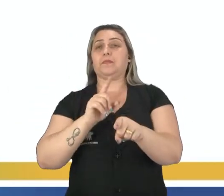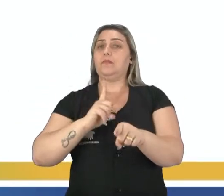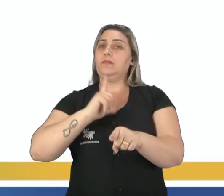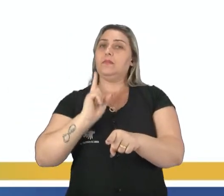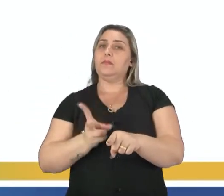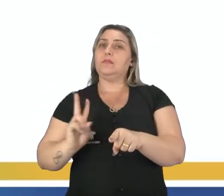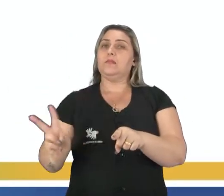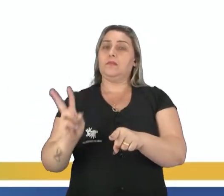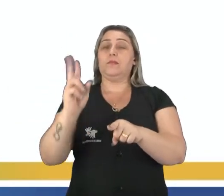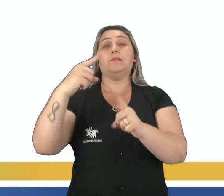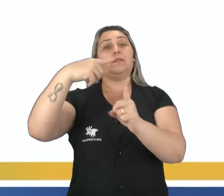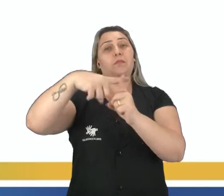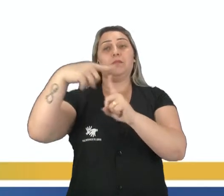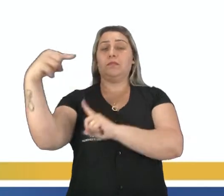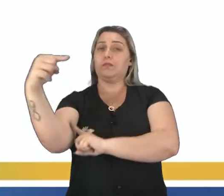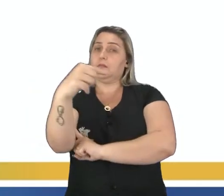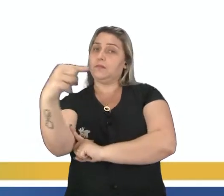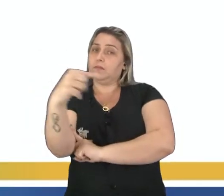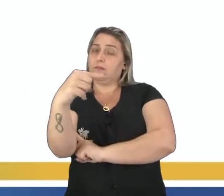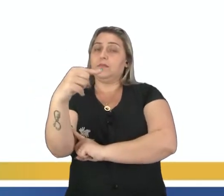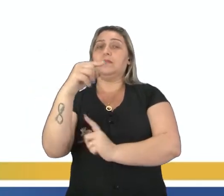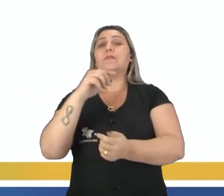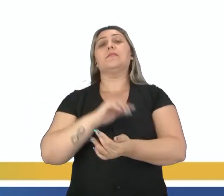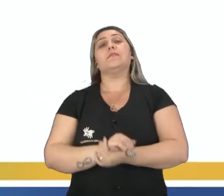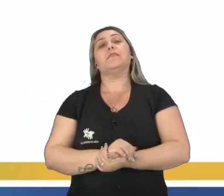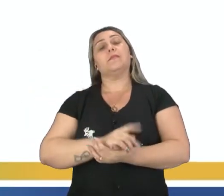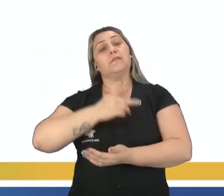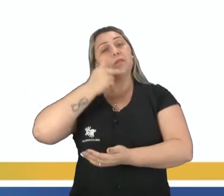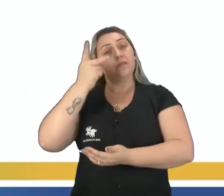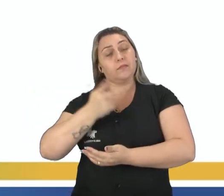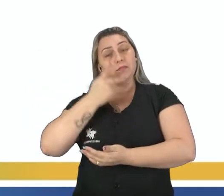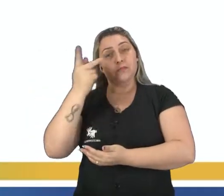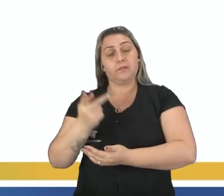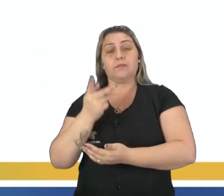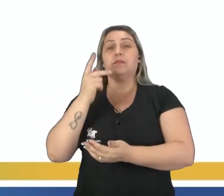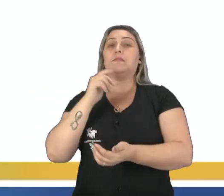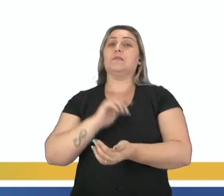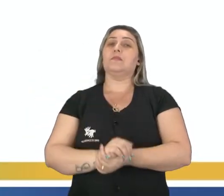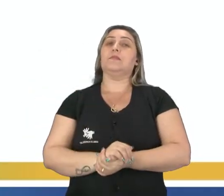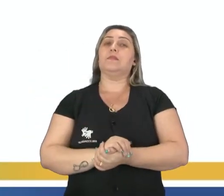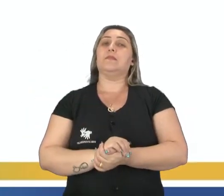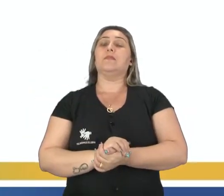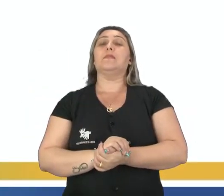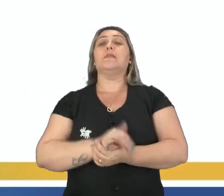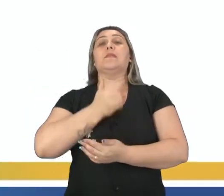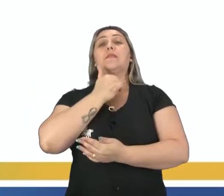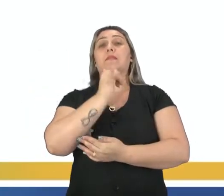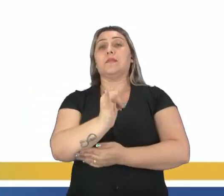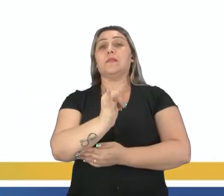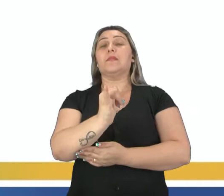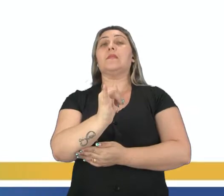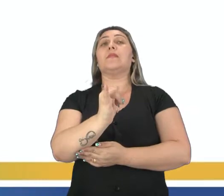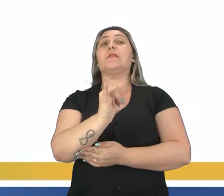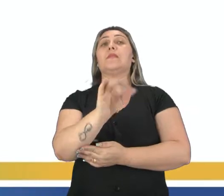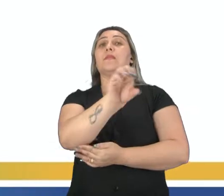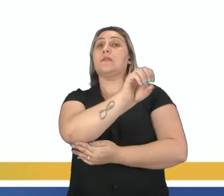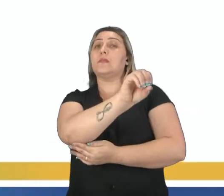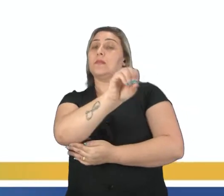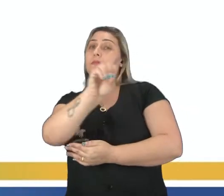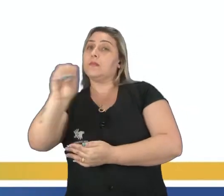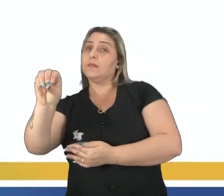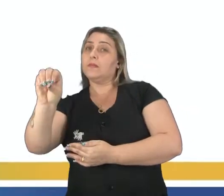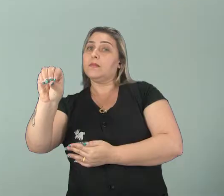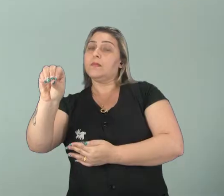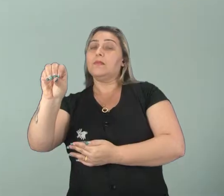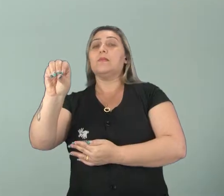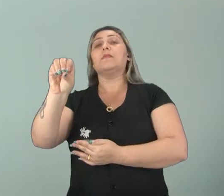valor entre positivo e negativo, então a gente diz que esse corpo está eletricamente neutro, ou seja, ele está